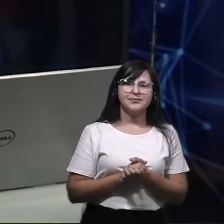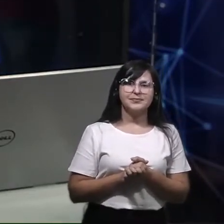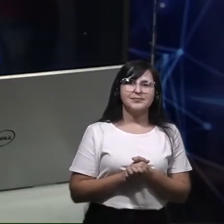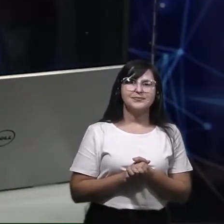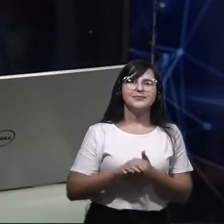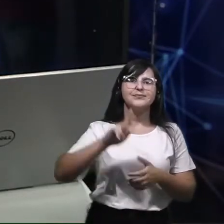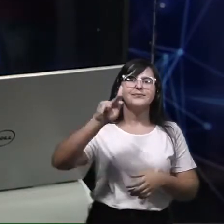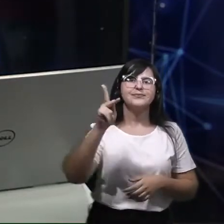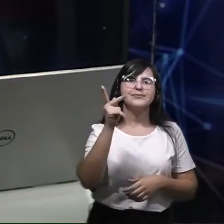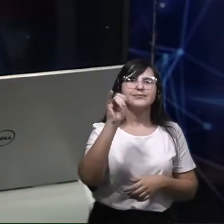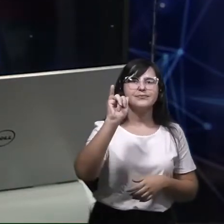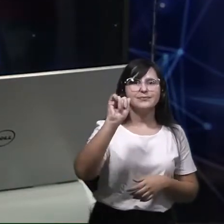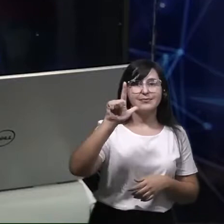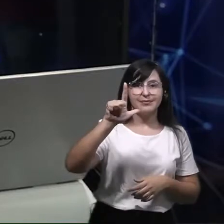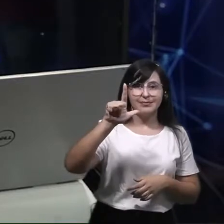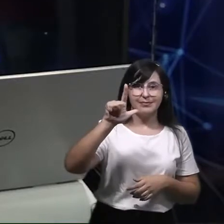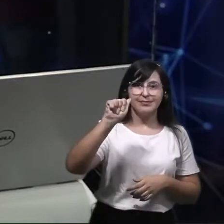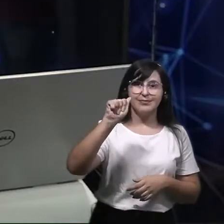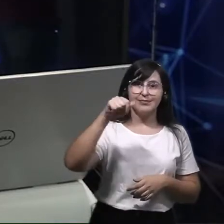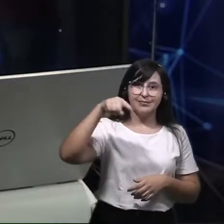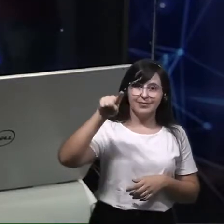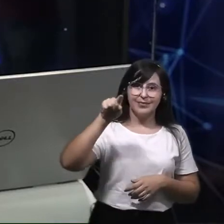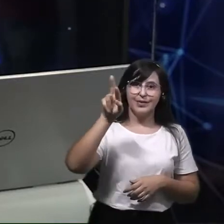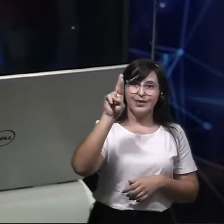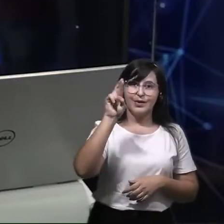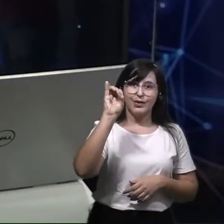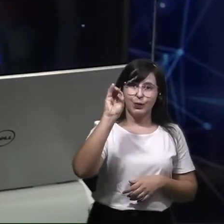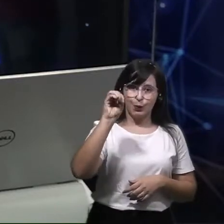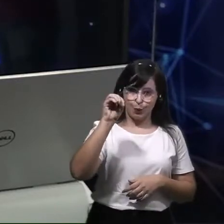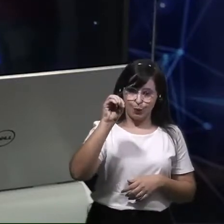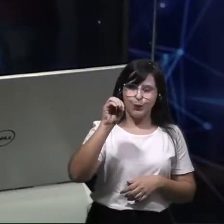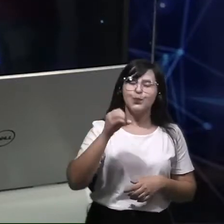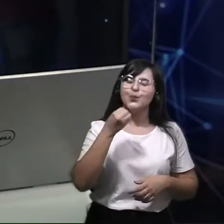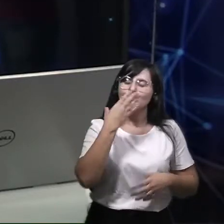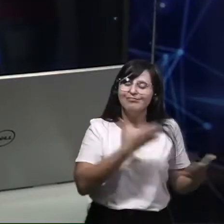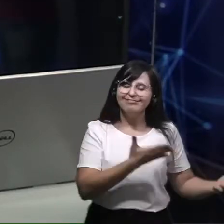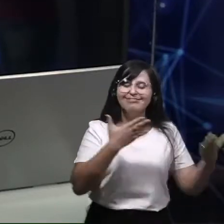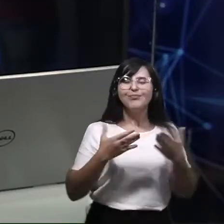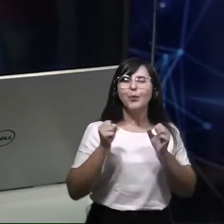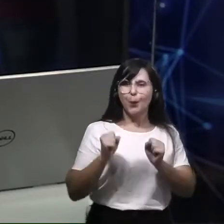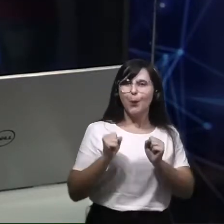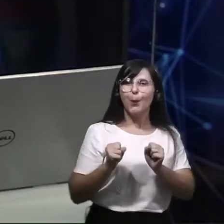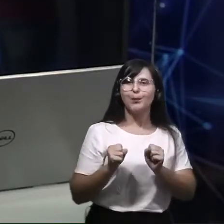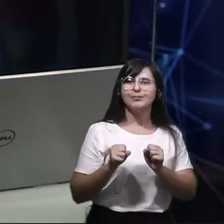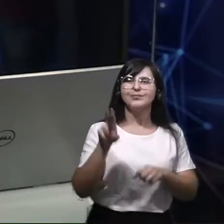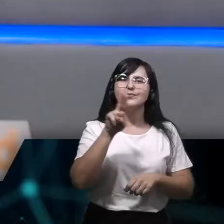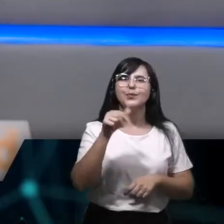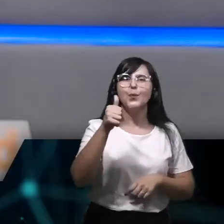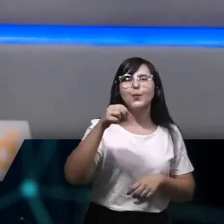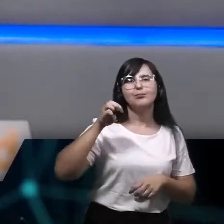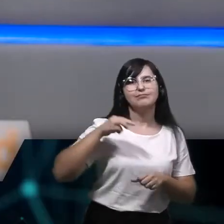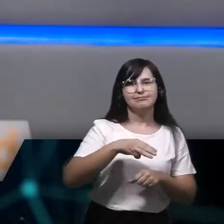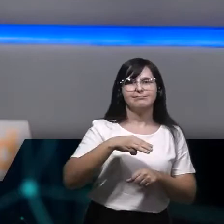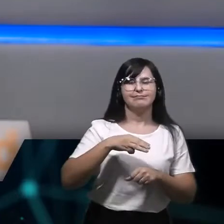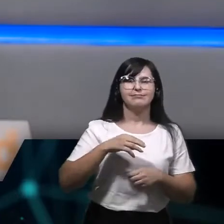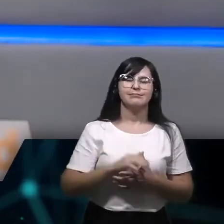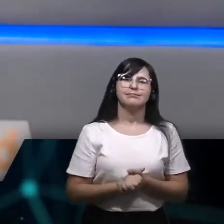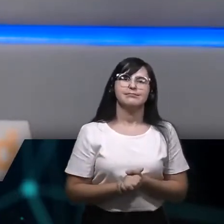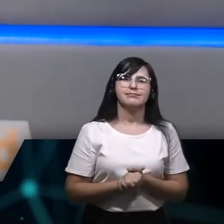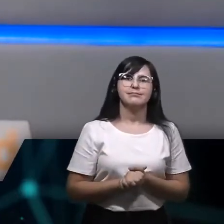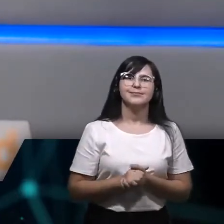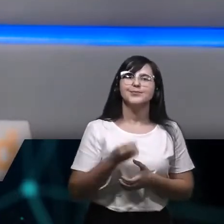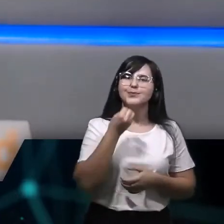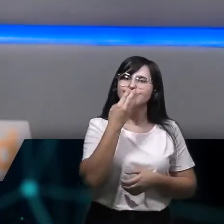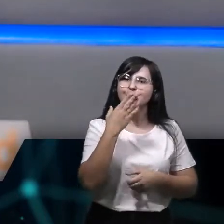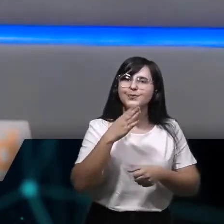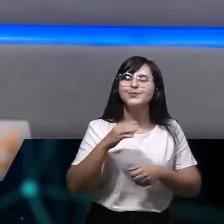Candidato Hilário Paulo. Candidato, também seja bem-vindo. O senhor dispõe do tempo de um minuto para suas colocações.